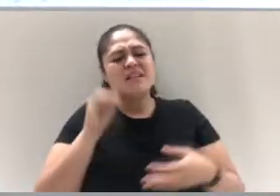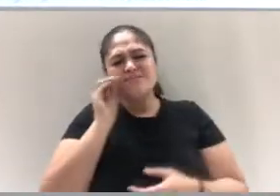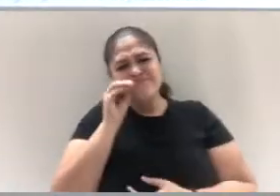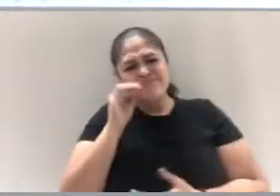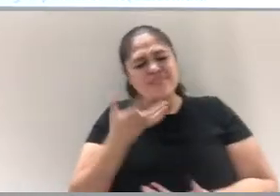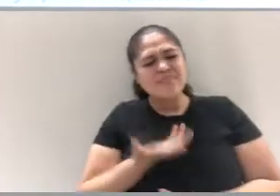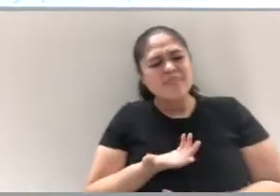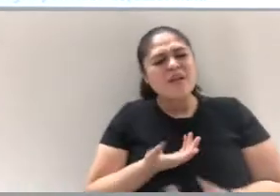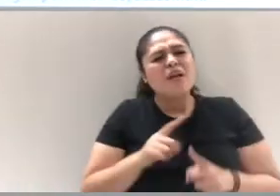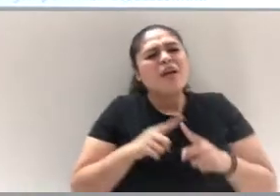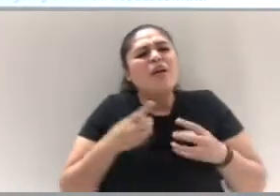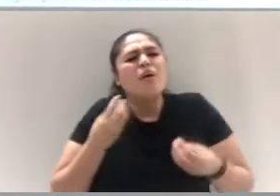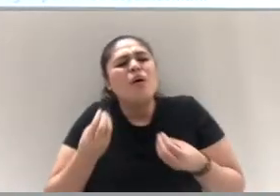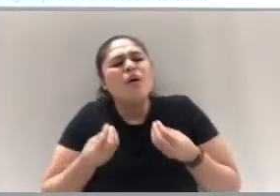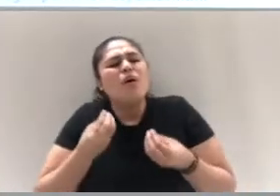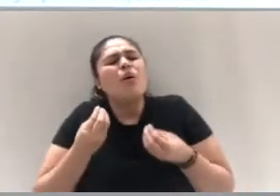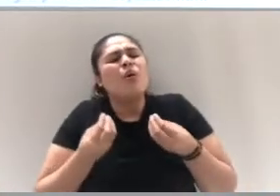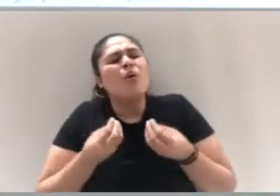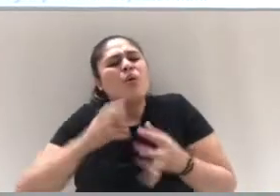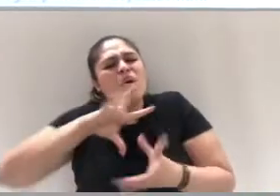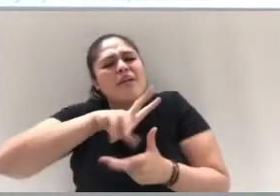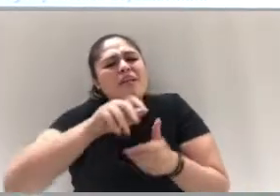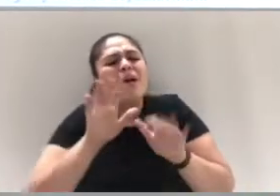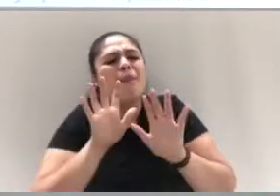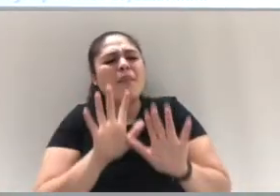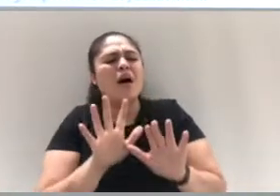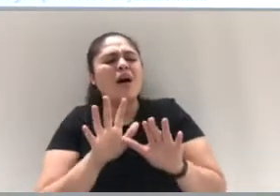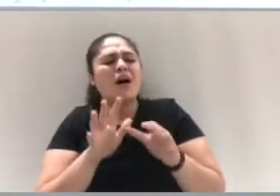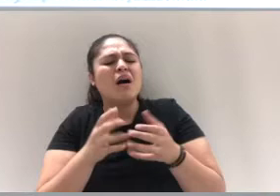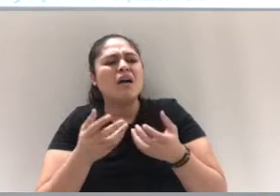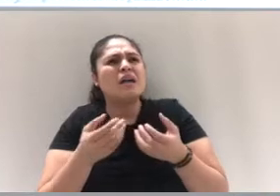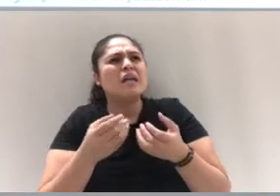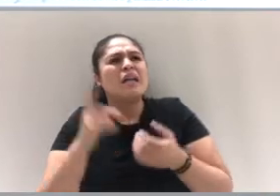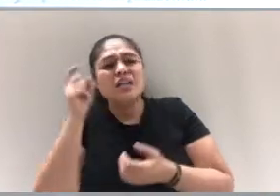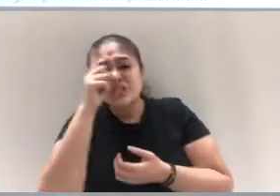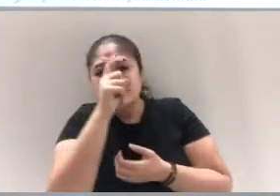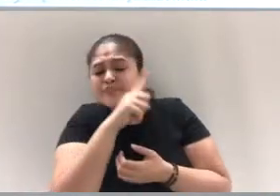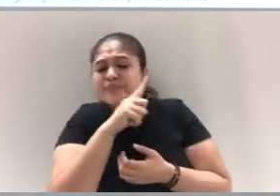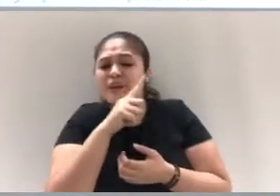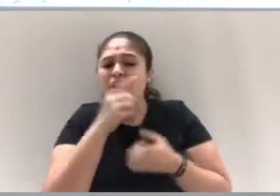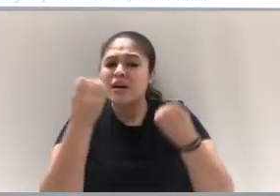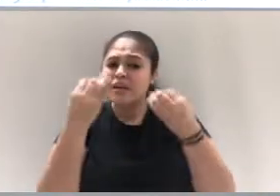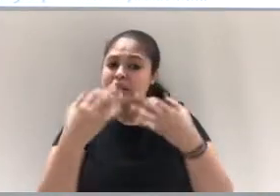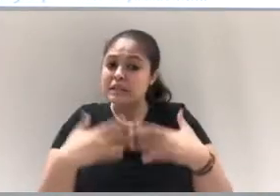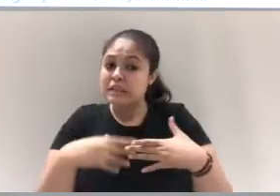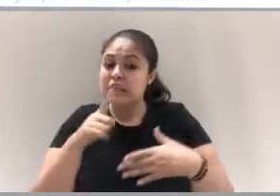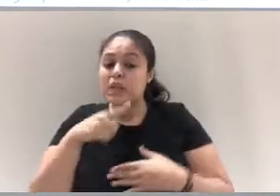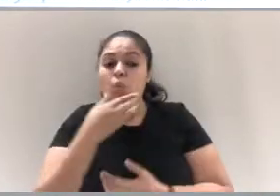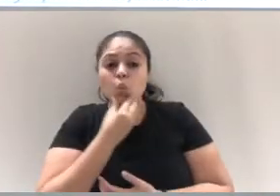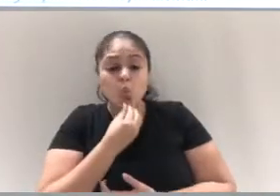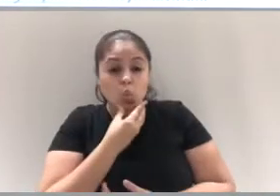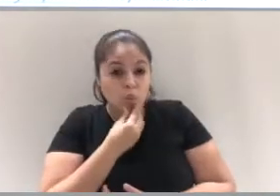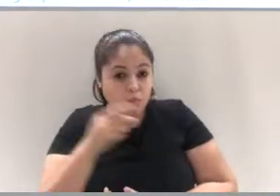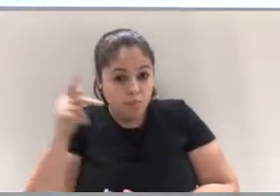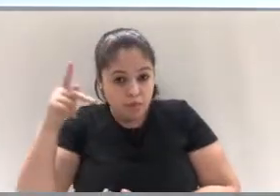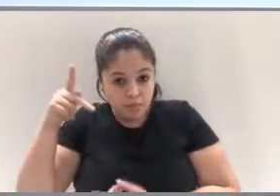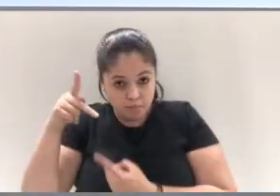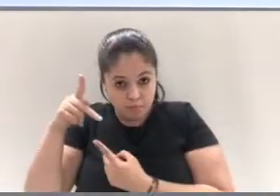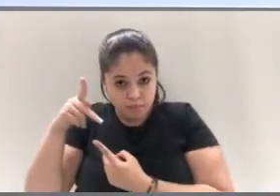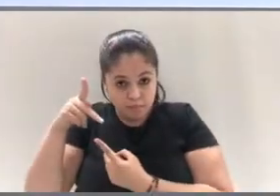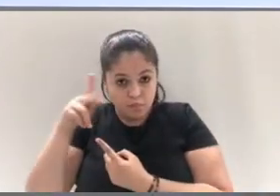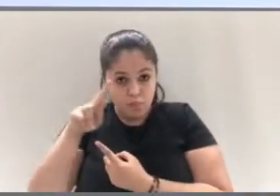parada no centro eram difíceis de se explicar. Então, Ptolomeu